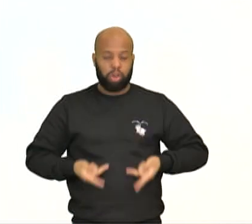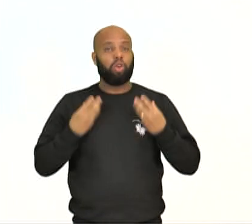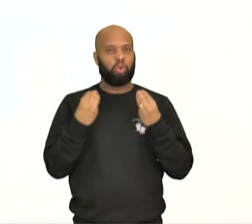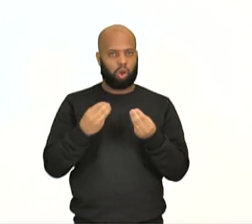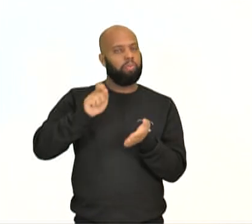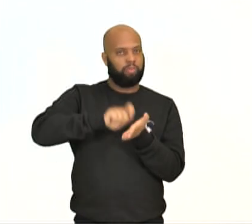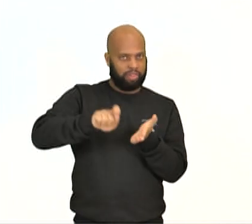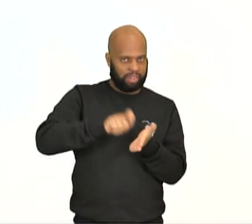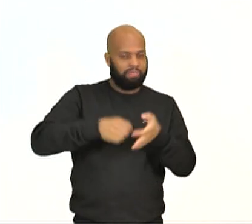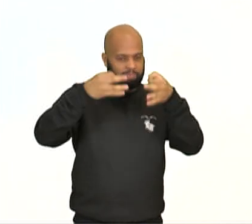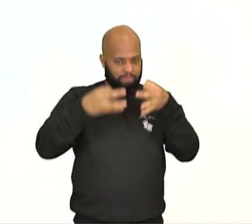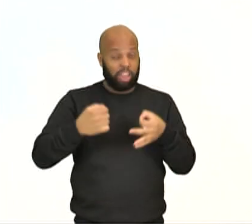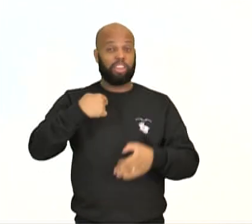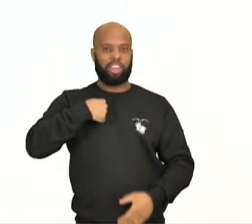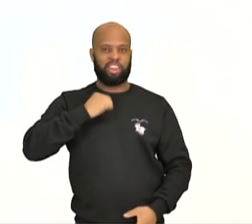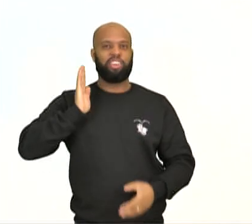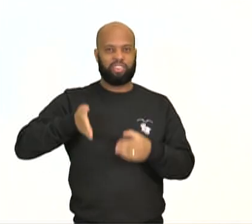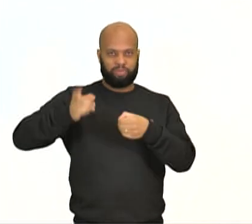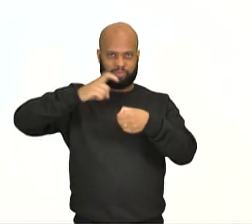caprichem aí, daqui a pouquinho nós voltamos.